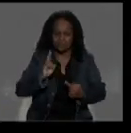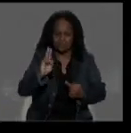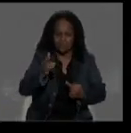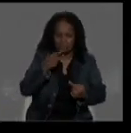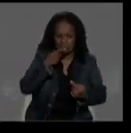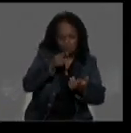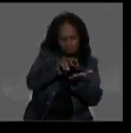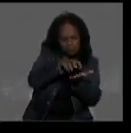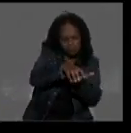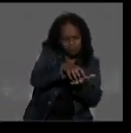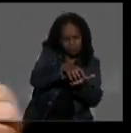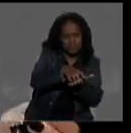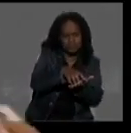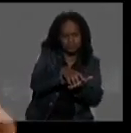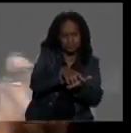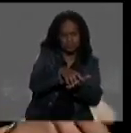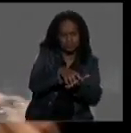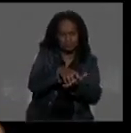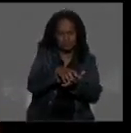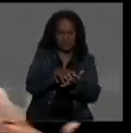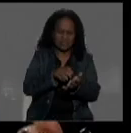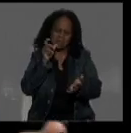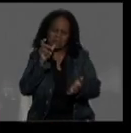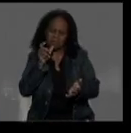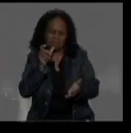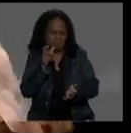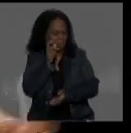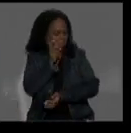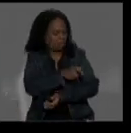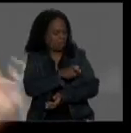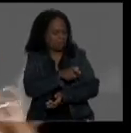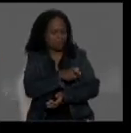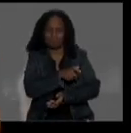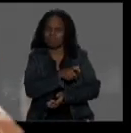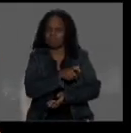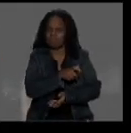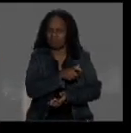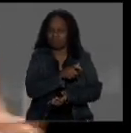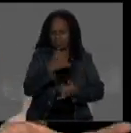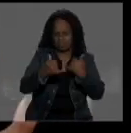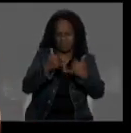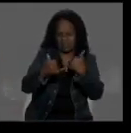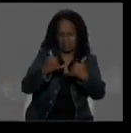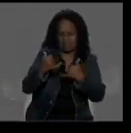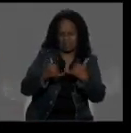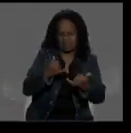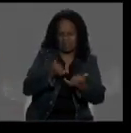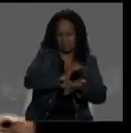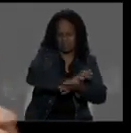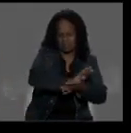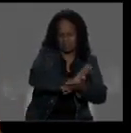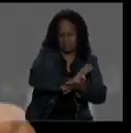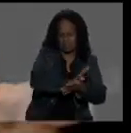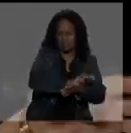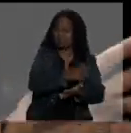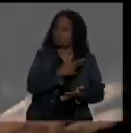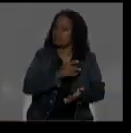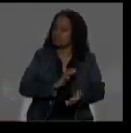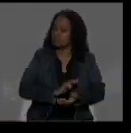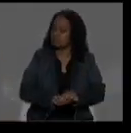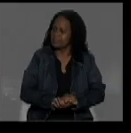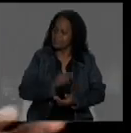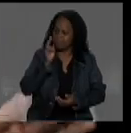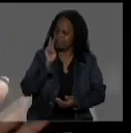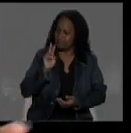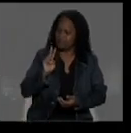sobre a comunidade quilombola, quando vem as questões pejorativas, aqueles jogos que a gente sabe que as pessoas... mas isso aí são um bando